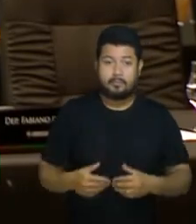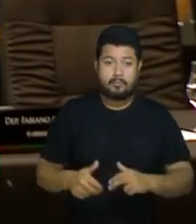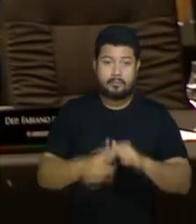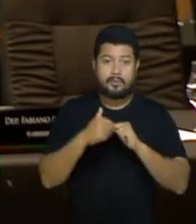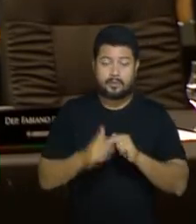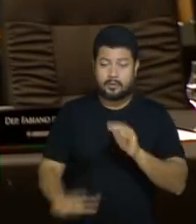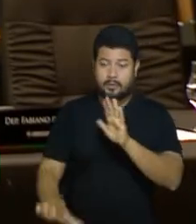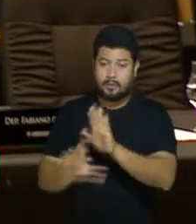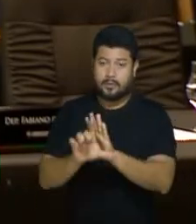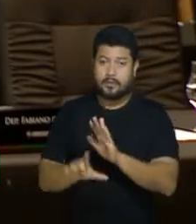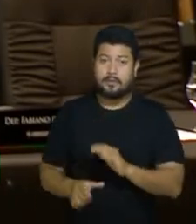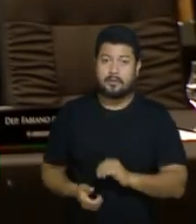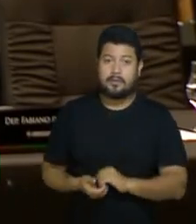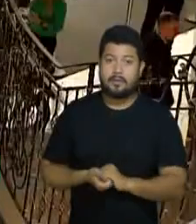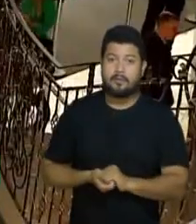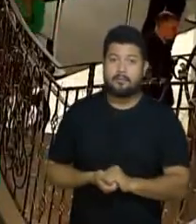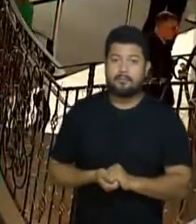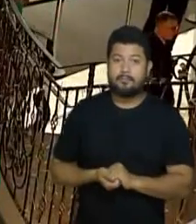também...